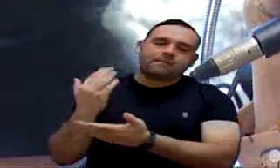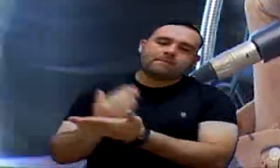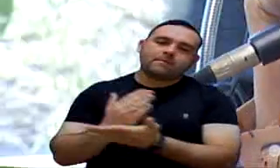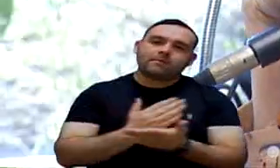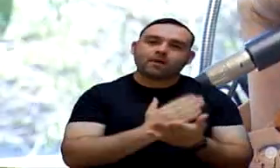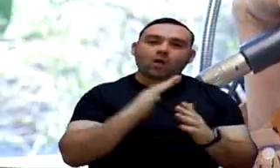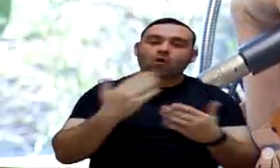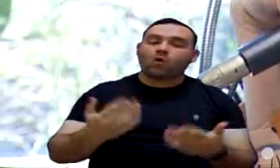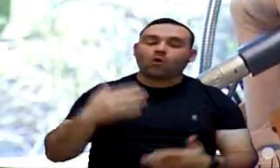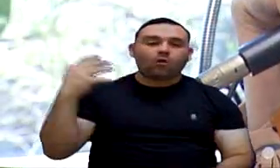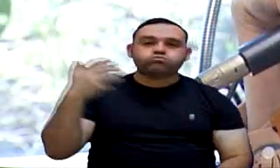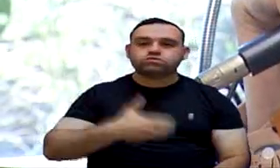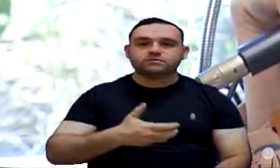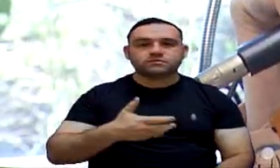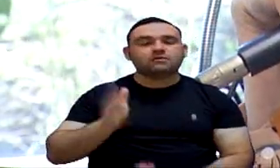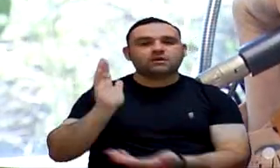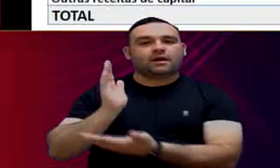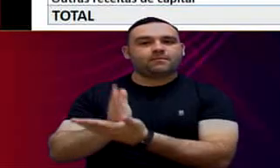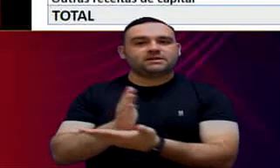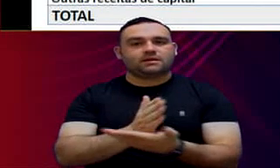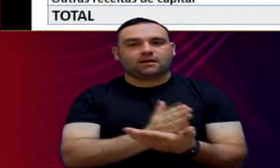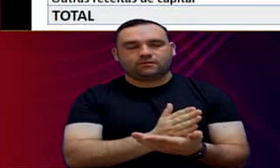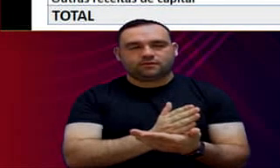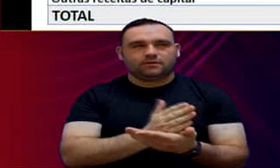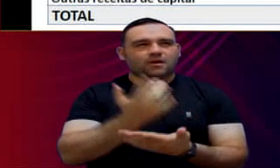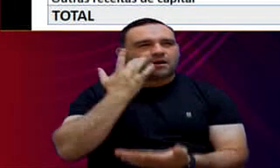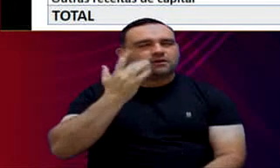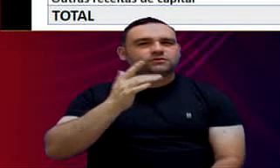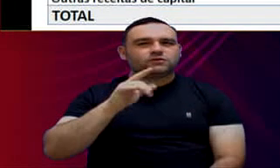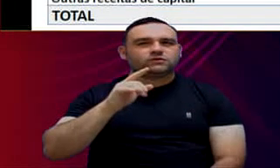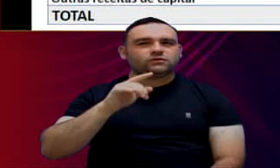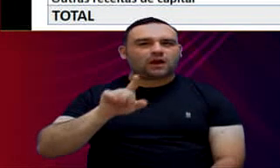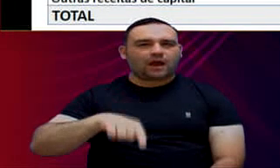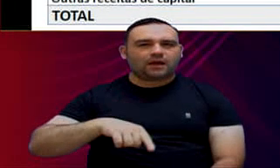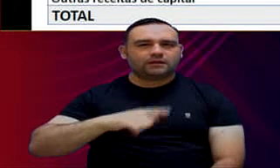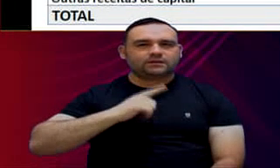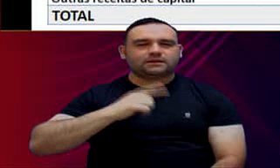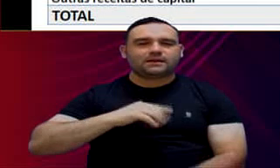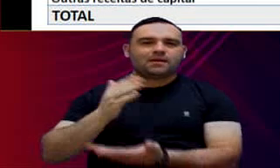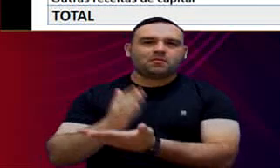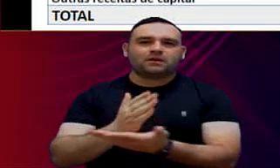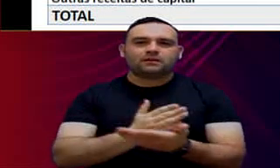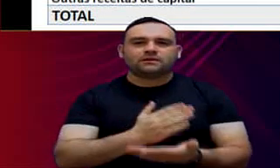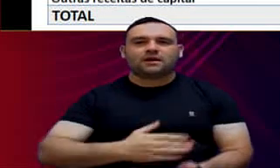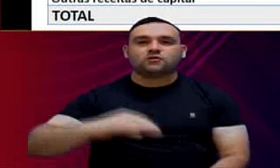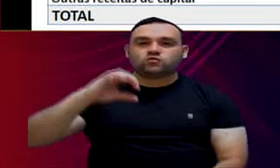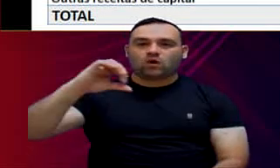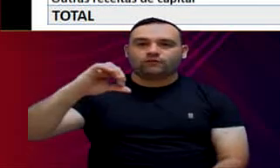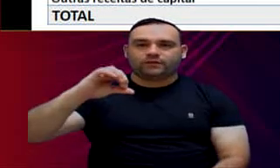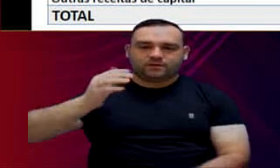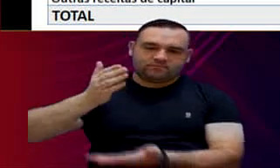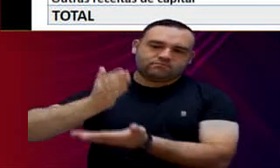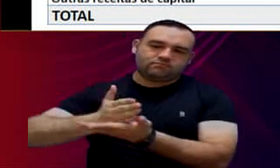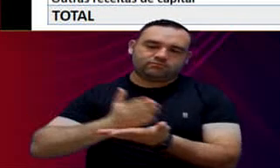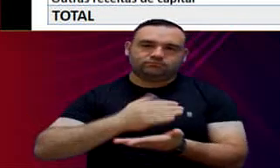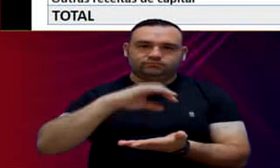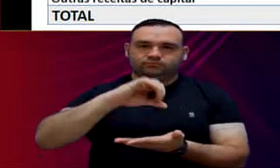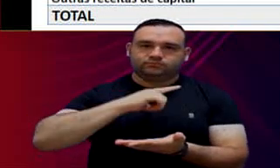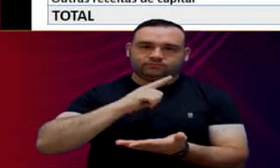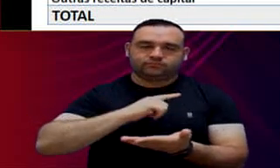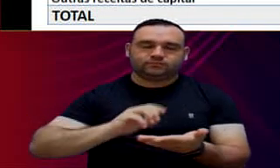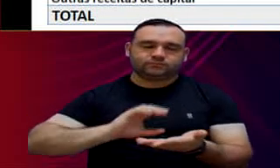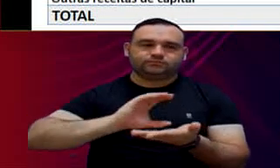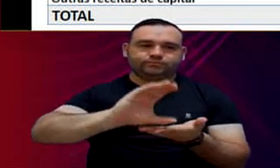uma vez só é parcelado acho que o estado do seu nome não estou enganado ele fez parcelamento de 9 parcelas para